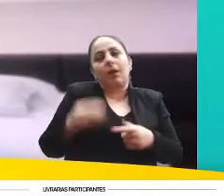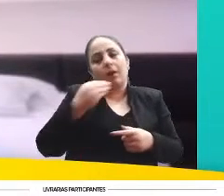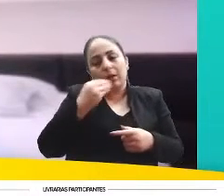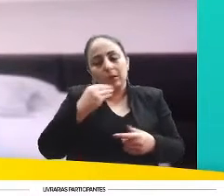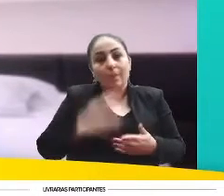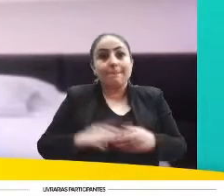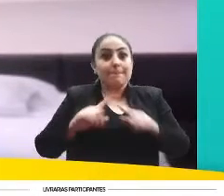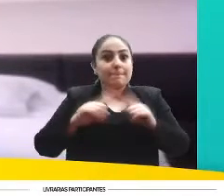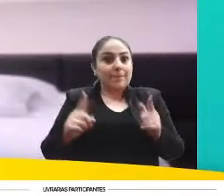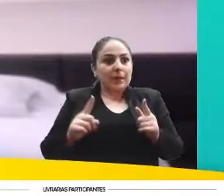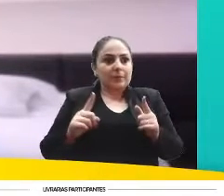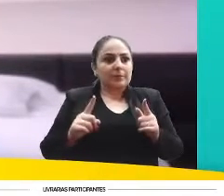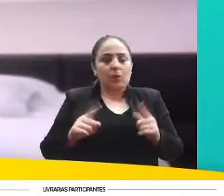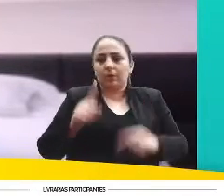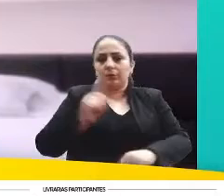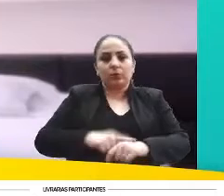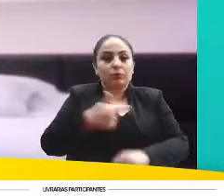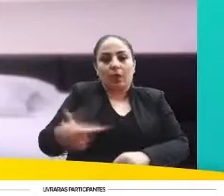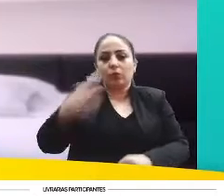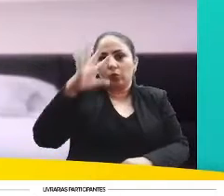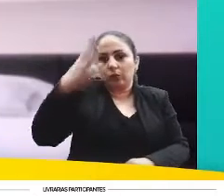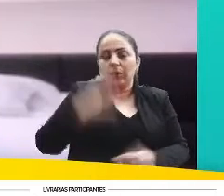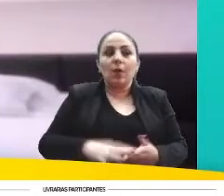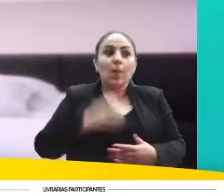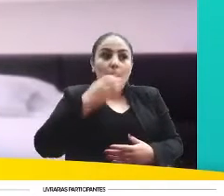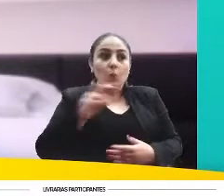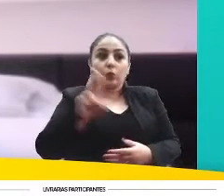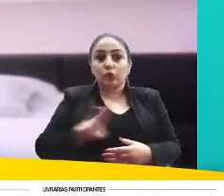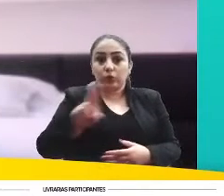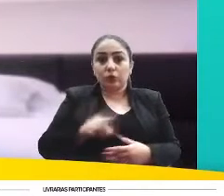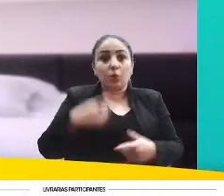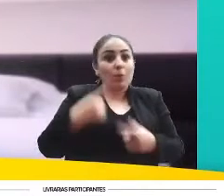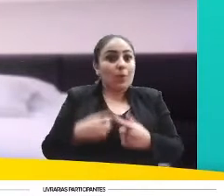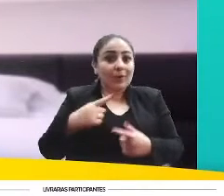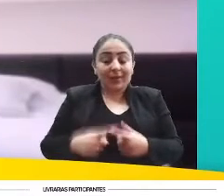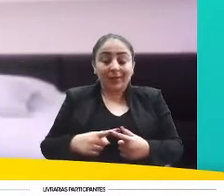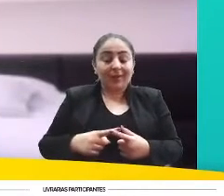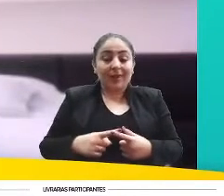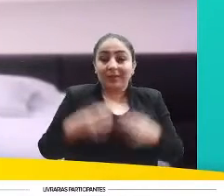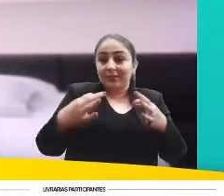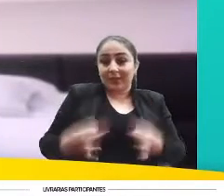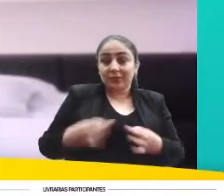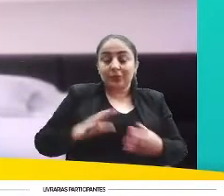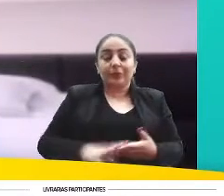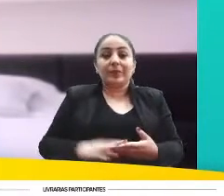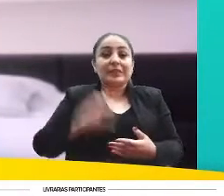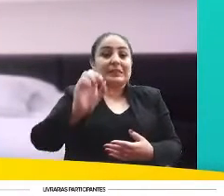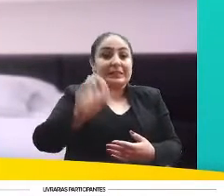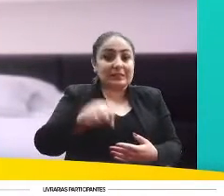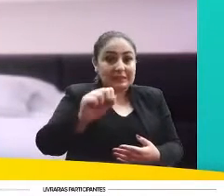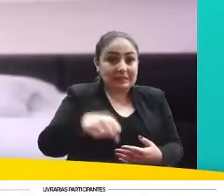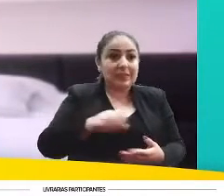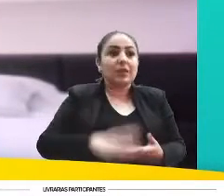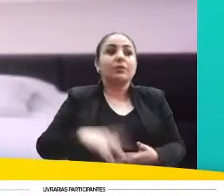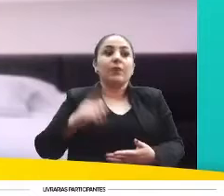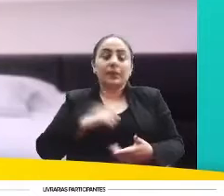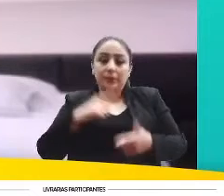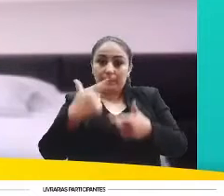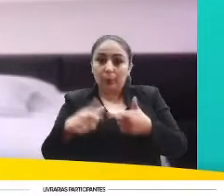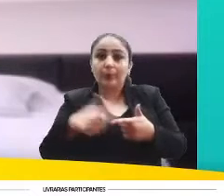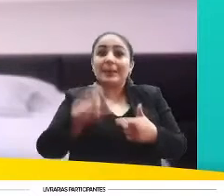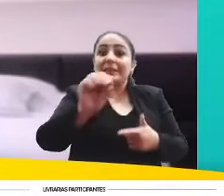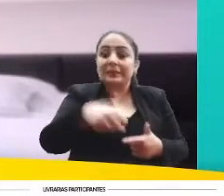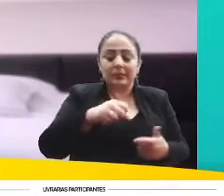traz consequências irremediáveis. Até essa palavra foi muito boa que você utilizou, porque é exatamente isso. Sim, trará